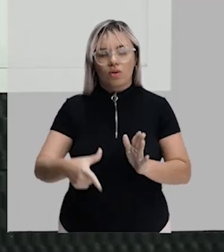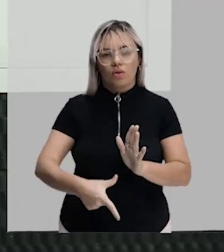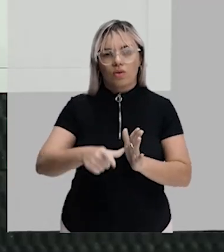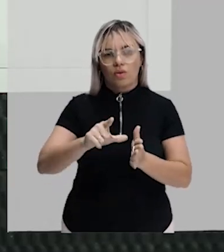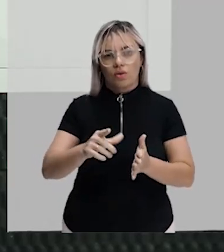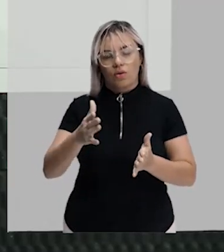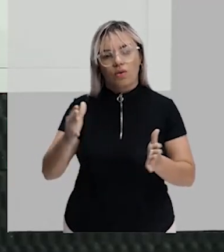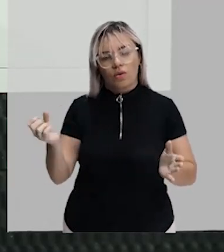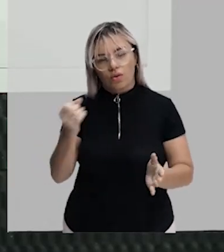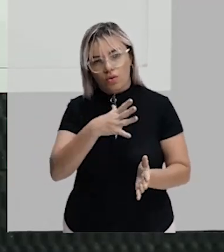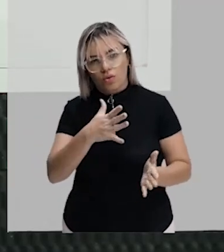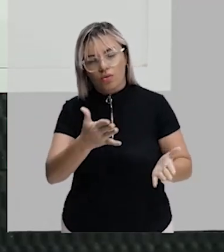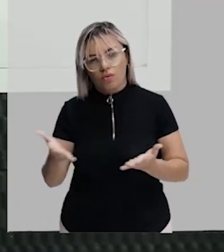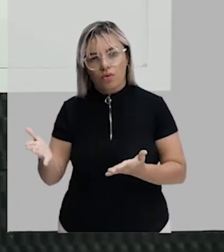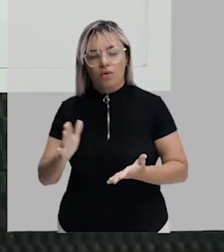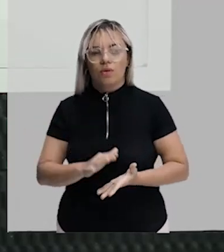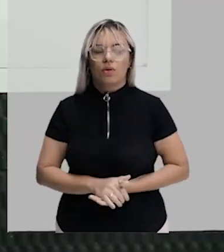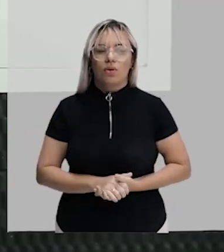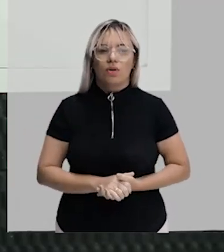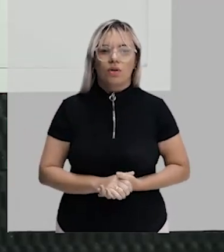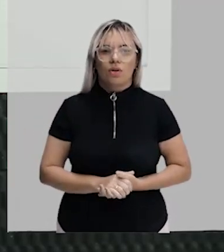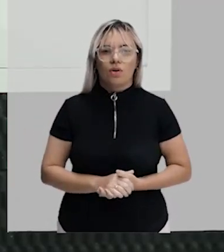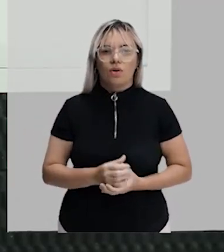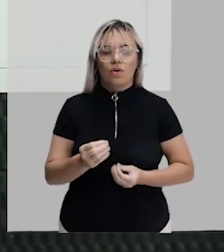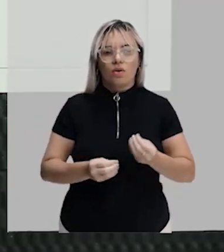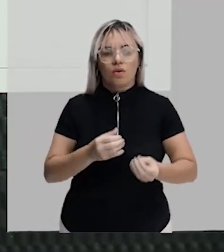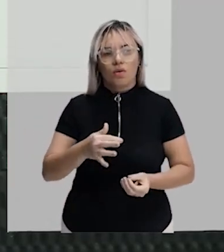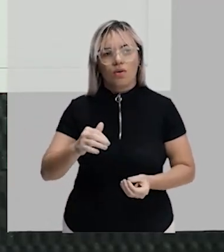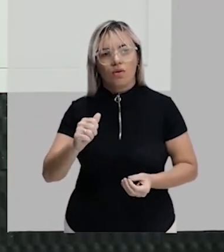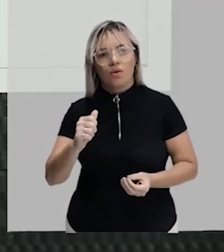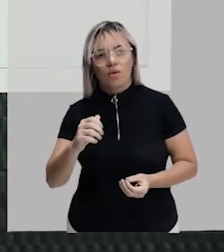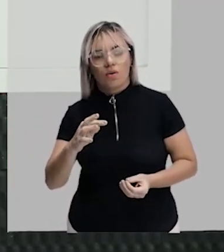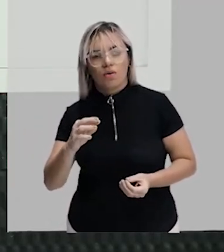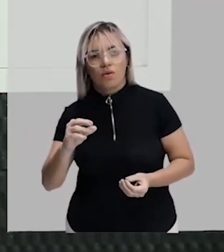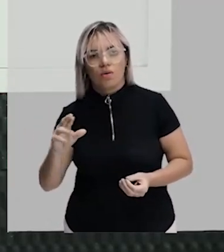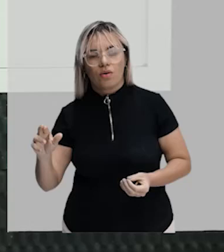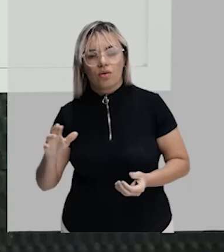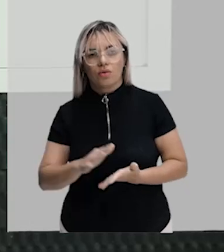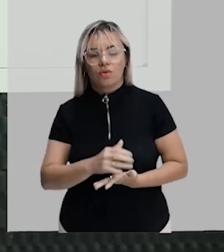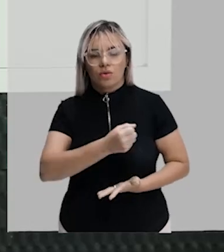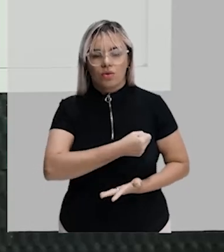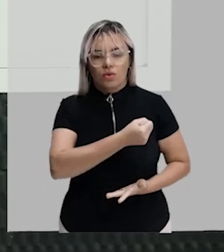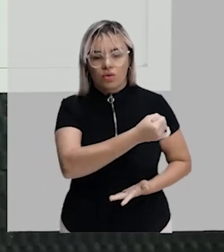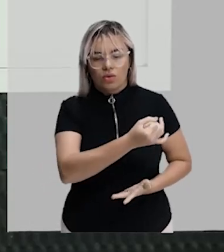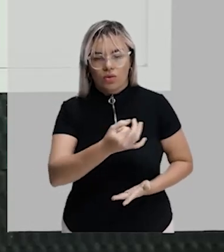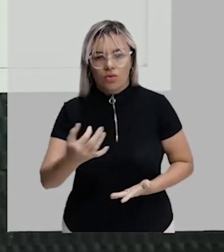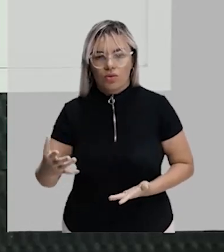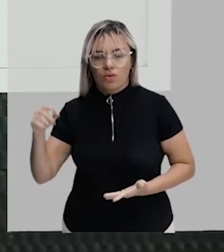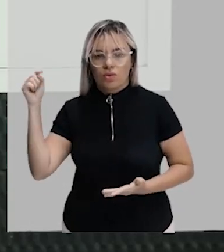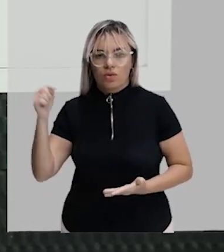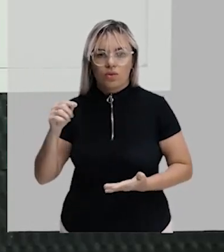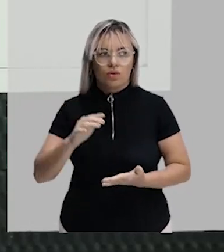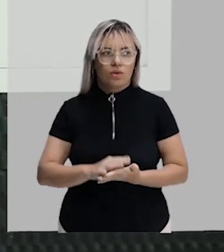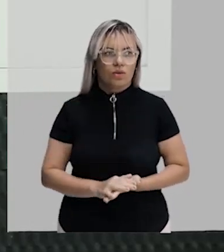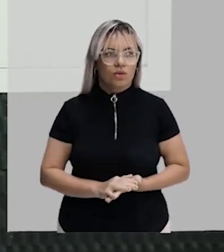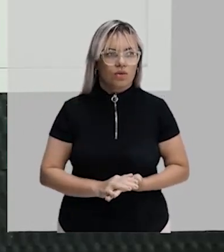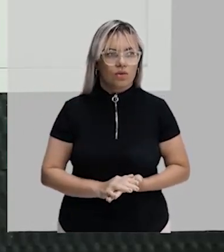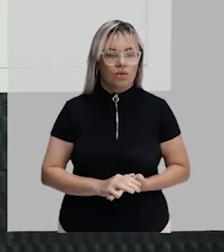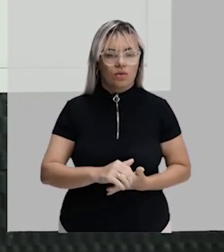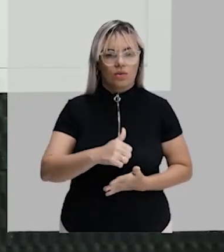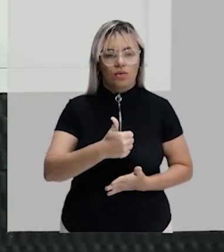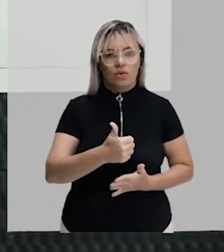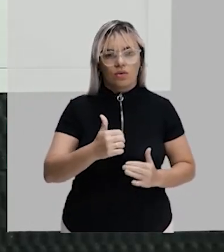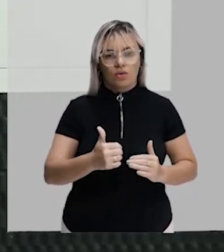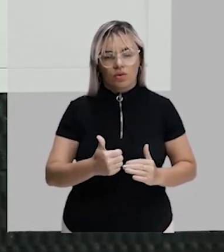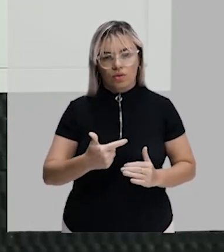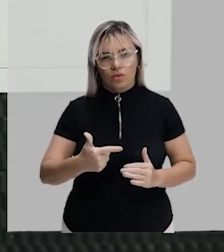os fatores você pode fazer isso uma conta só. Qual é o fator de atualização para o aumento de 12%?